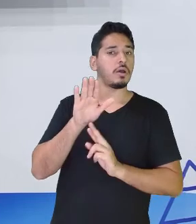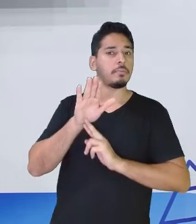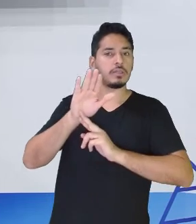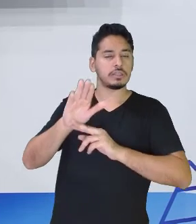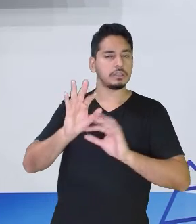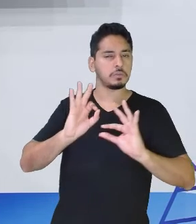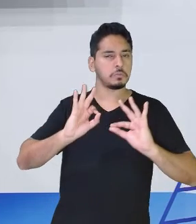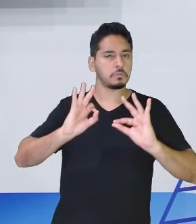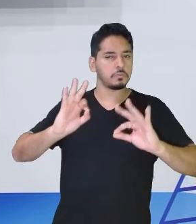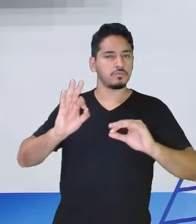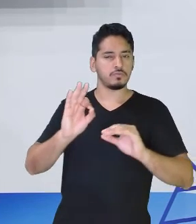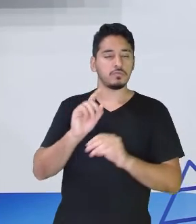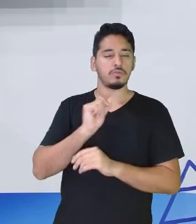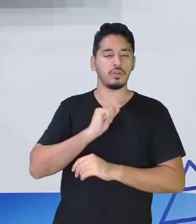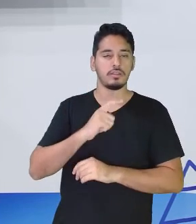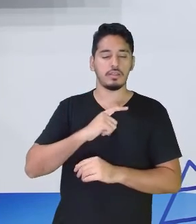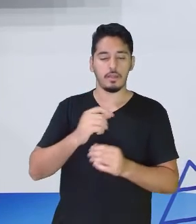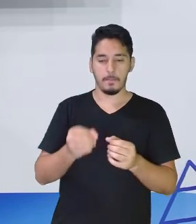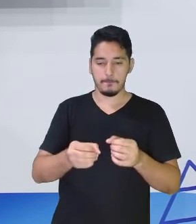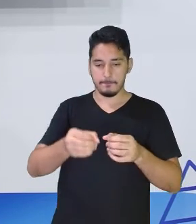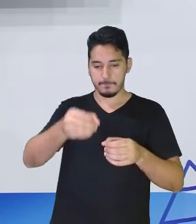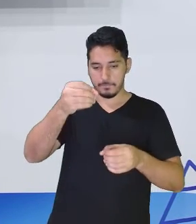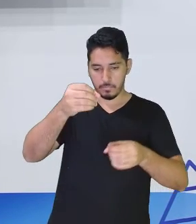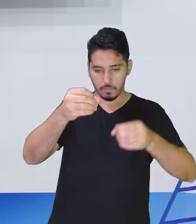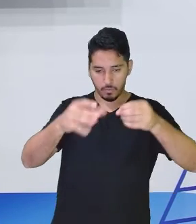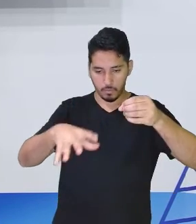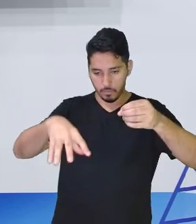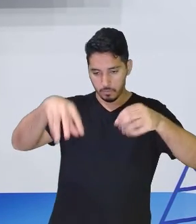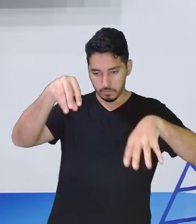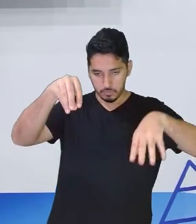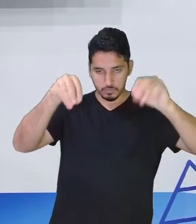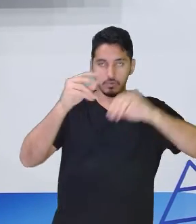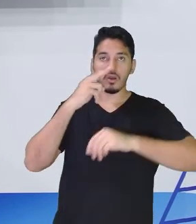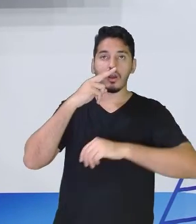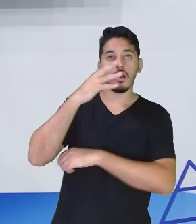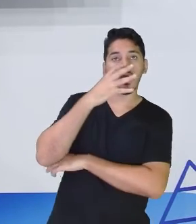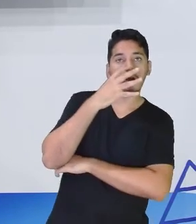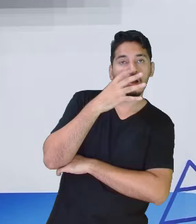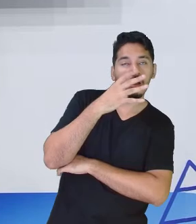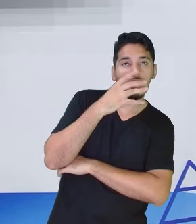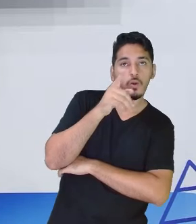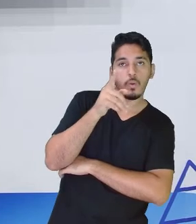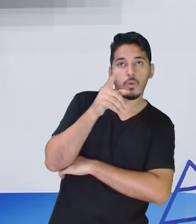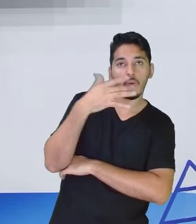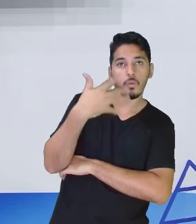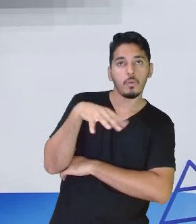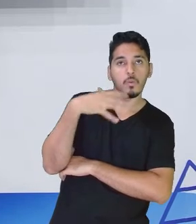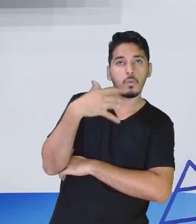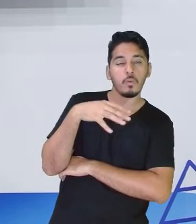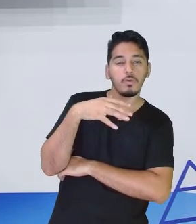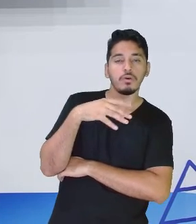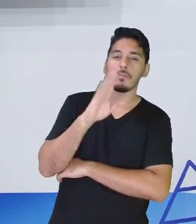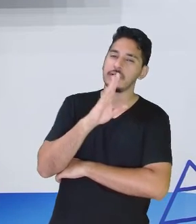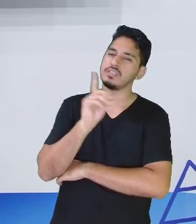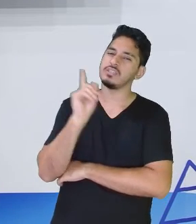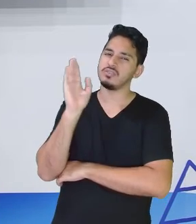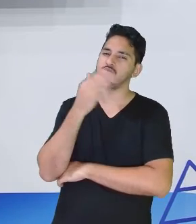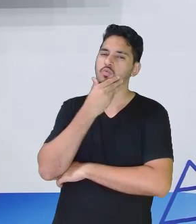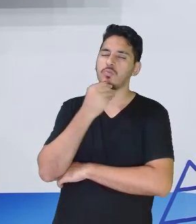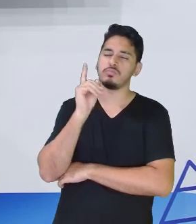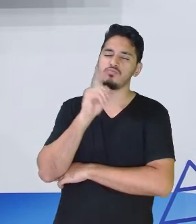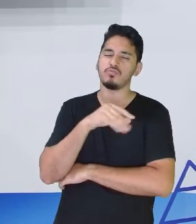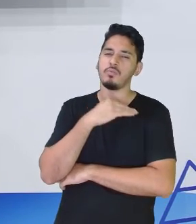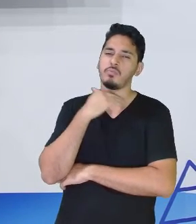representação, né, das produções de Francisco Brenan. Para ele, né, que já partiu, a gente tem só